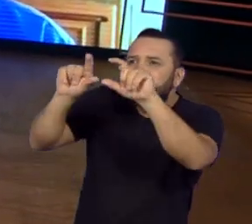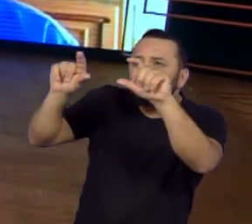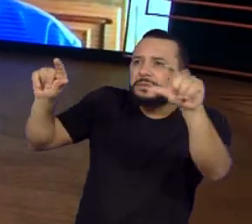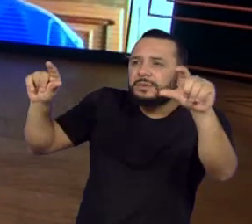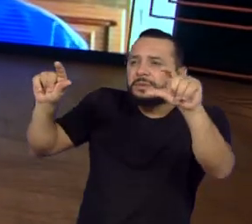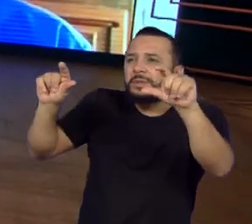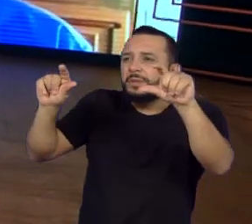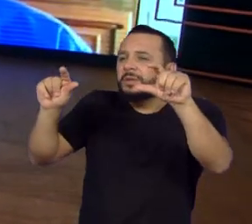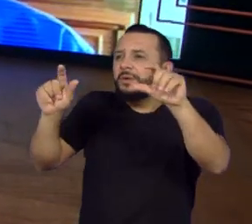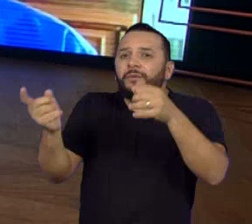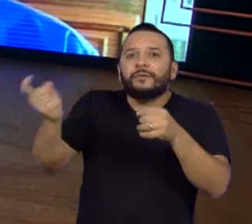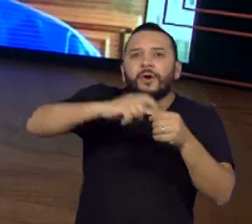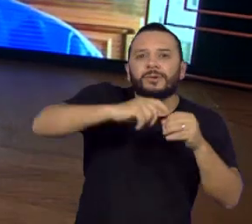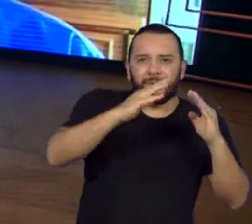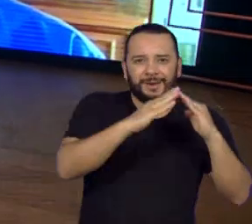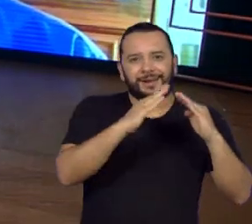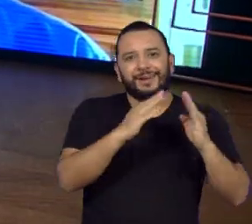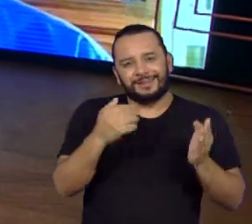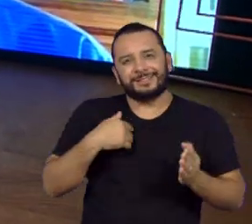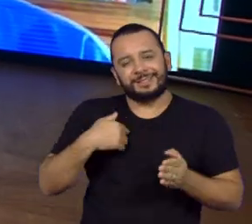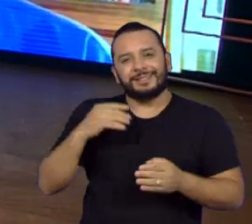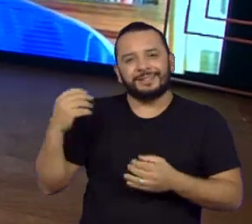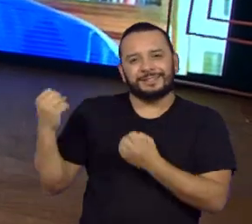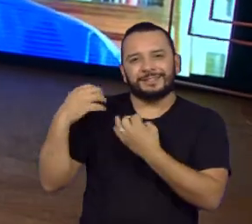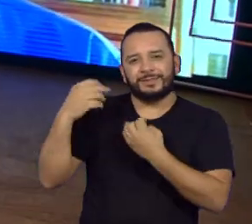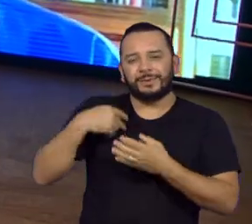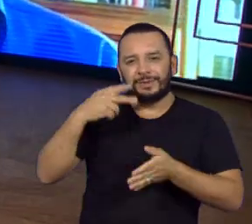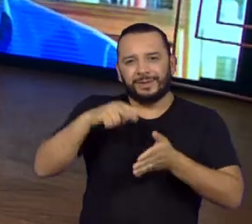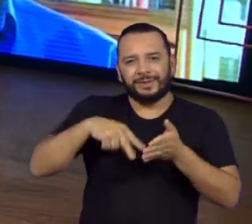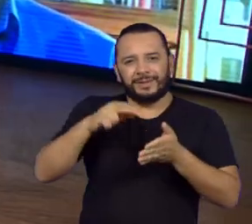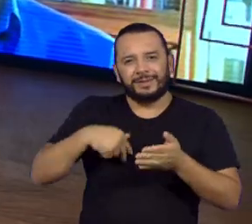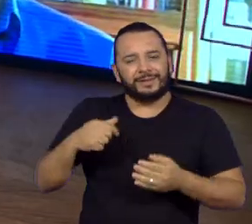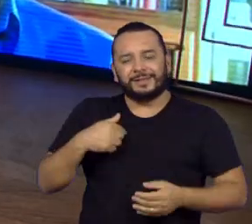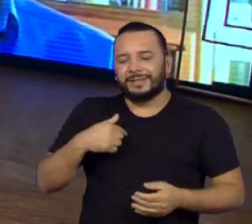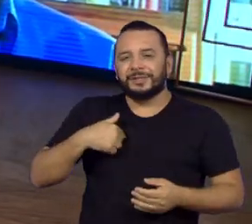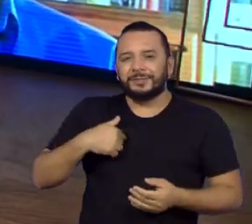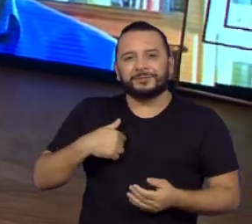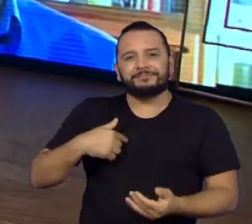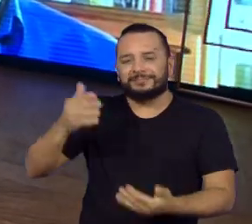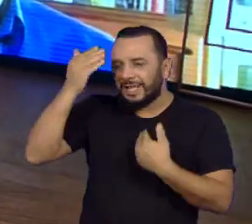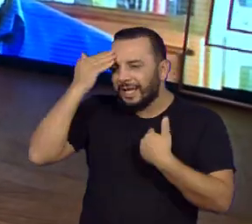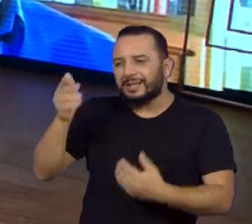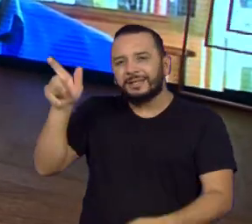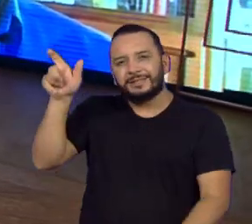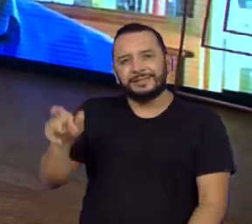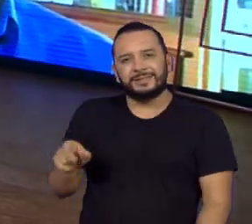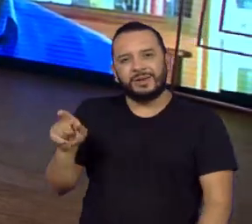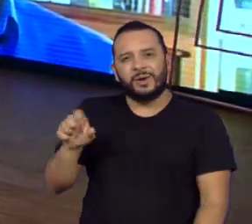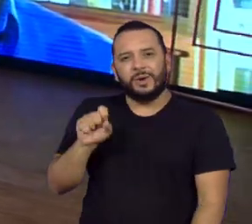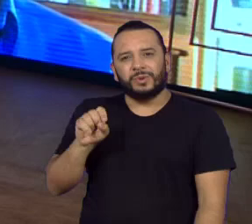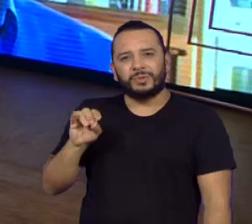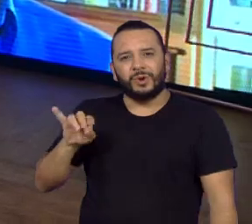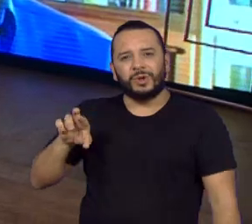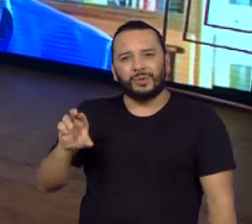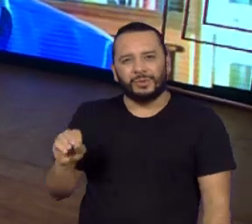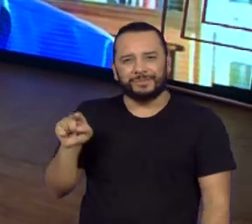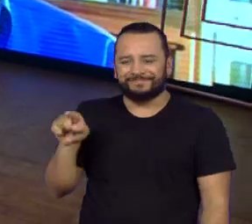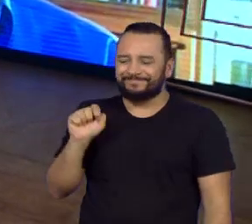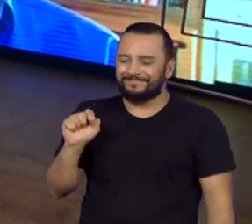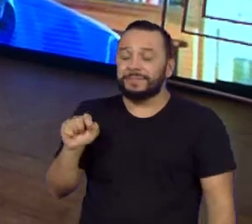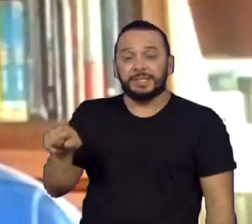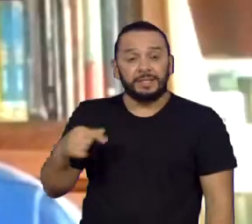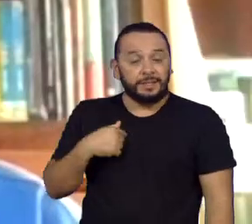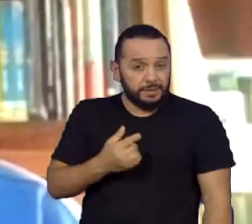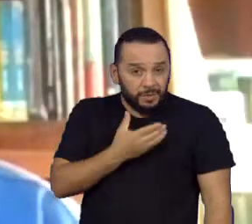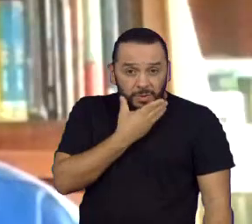trabalho e para casa. Eu devo tudo que consegui a esse senhor, né? Um